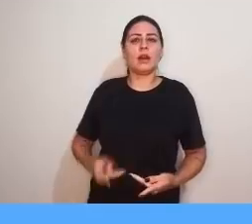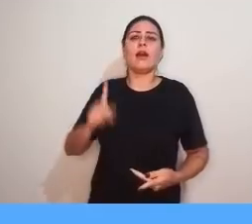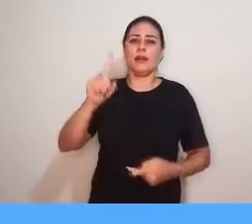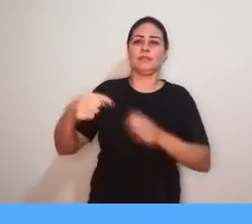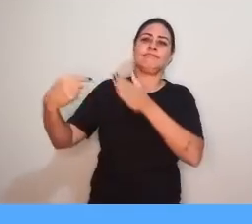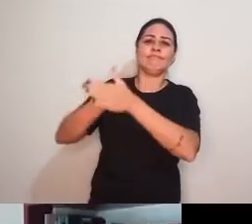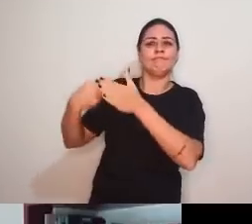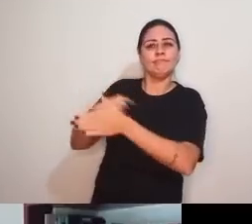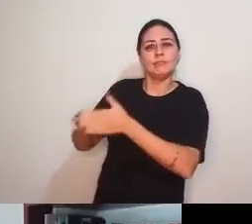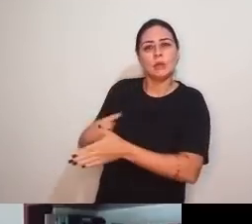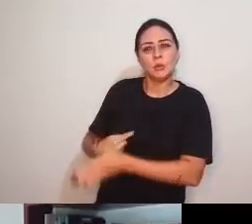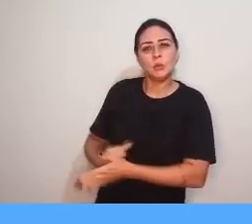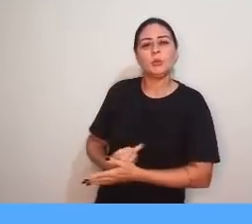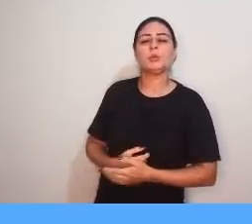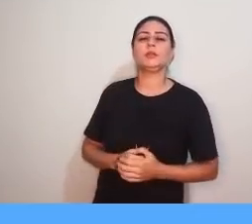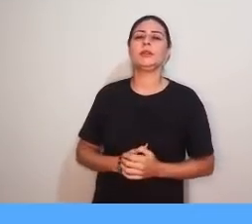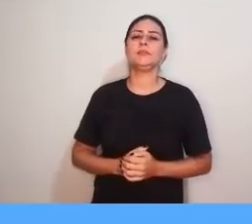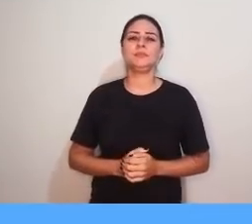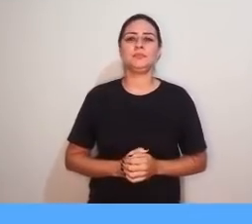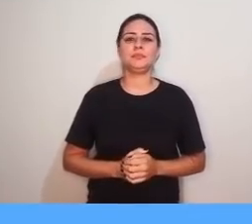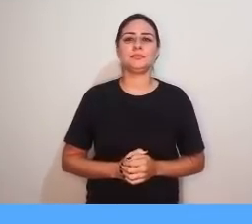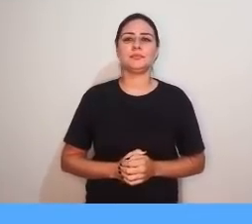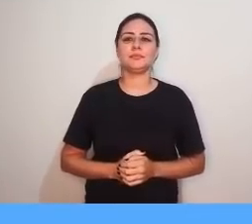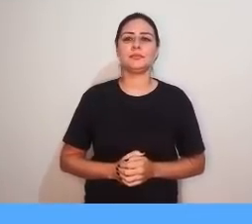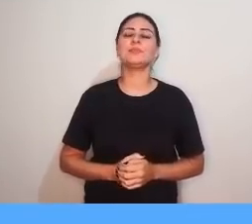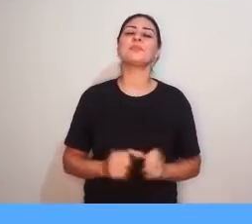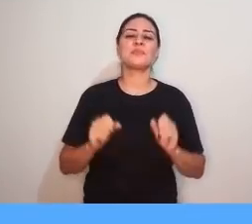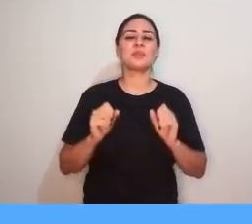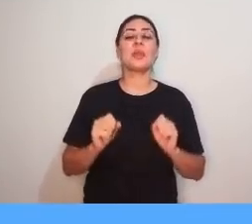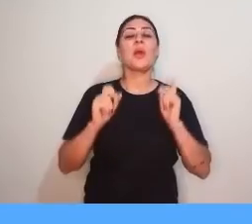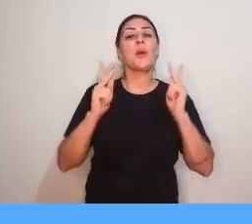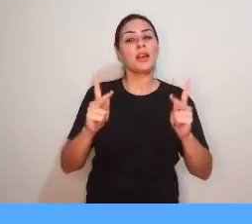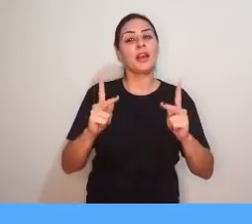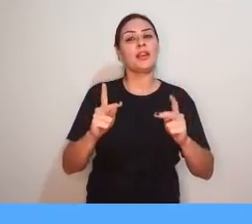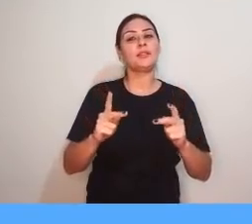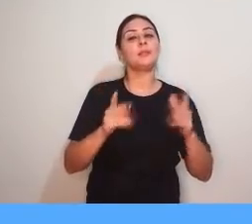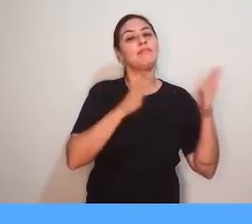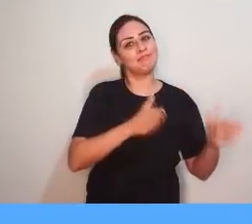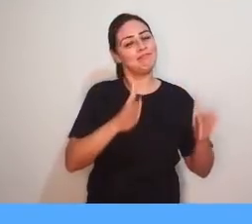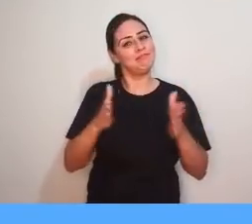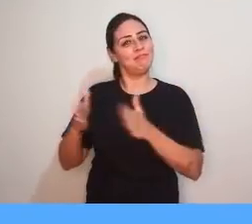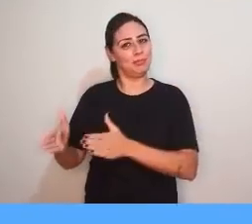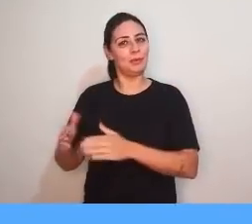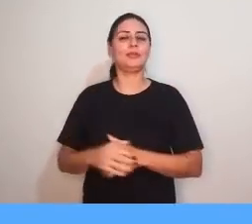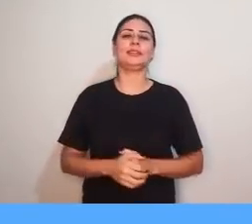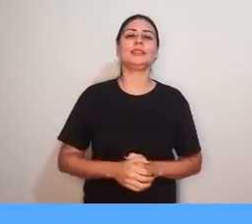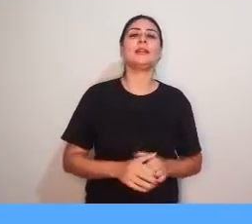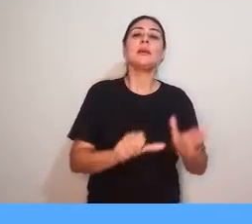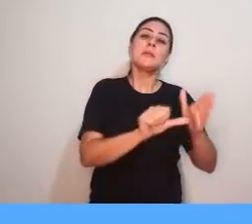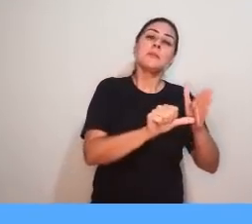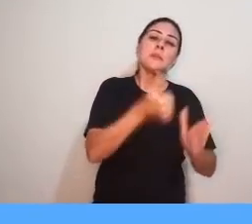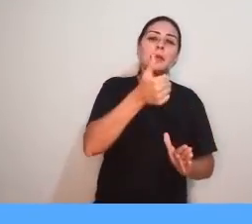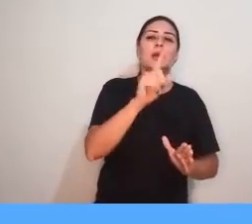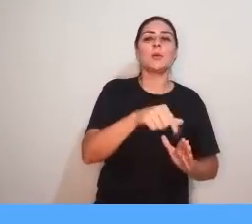Ok. Vamos por partes aqui, então. Primeiramente, sobre a questão da transposição lá da nomenclatura, né, BNCC,